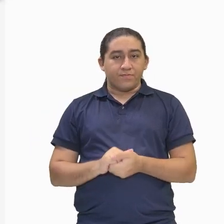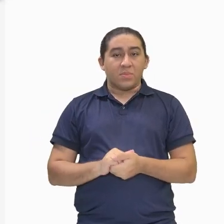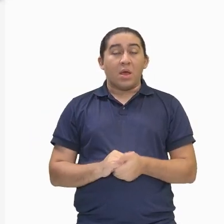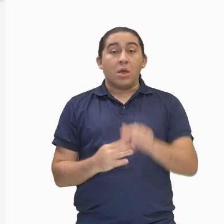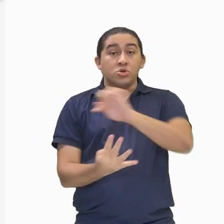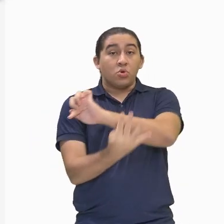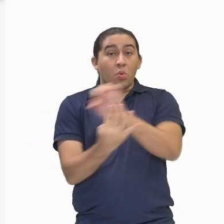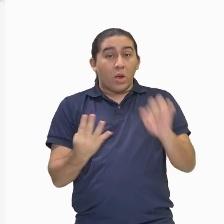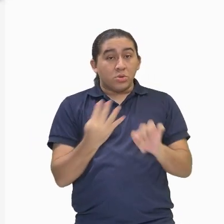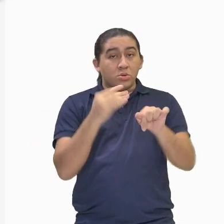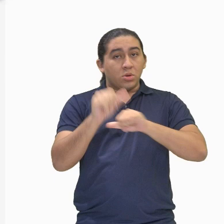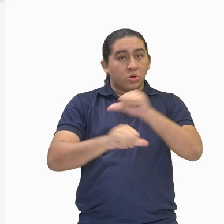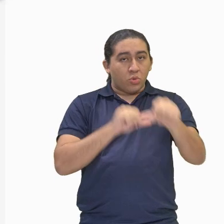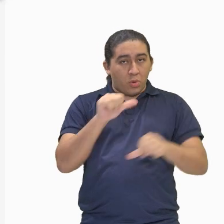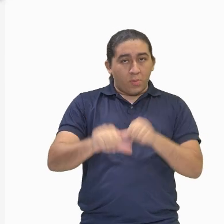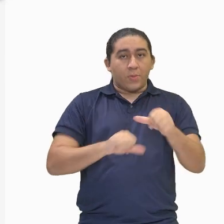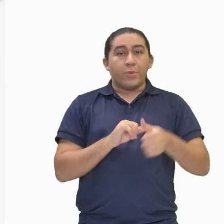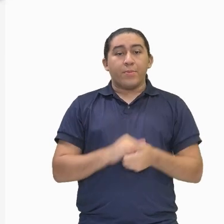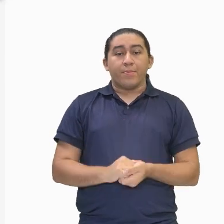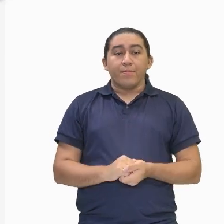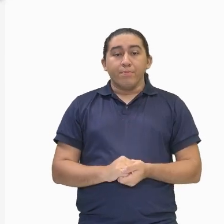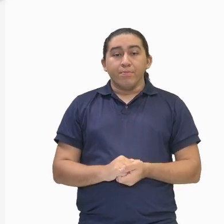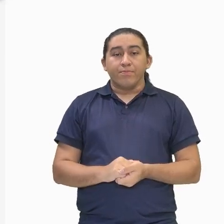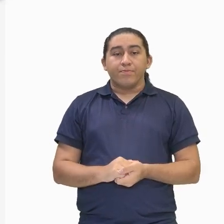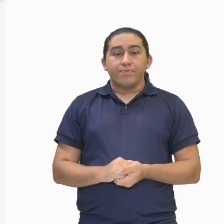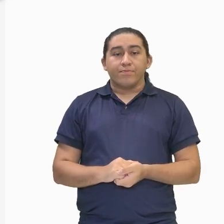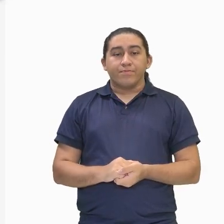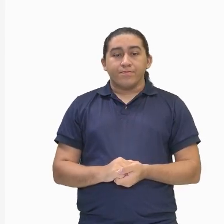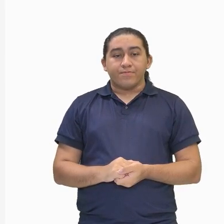energia elétrica. Agora, pessoal, no nosso